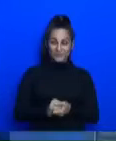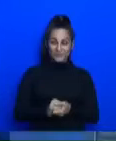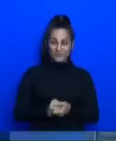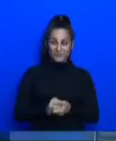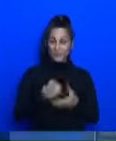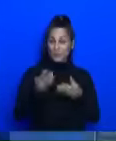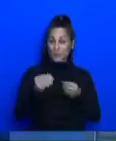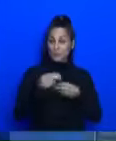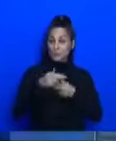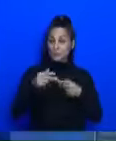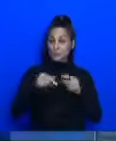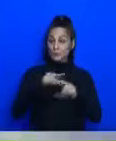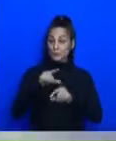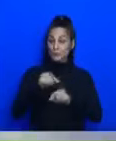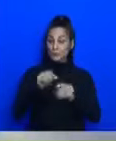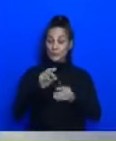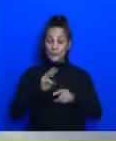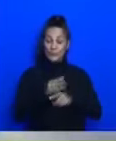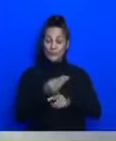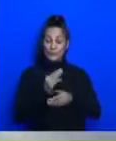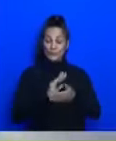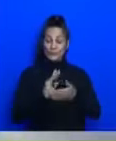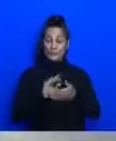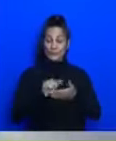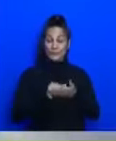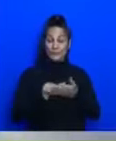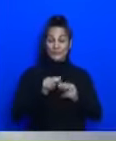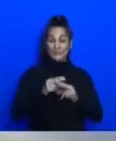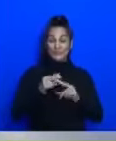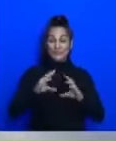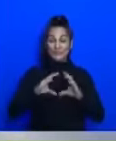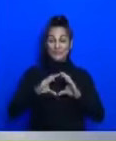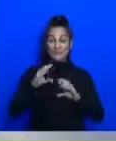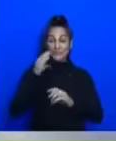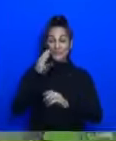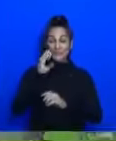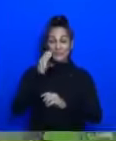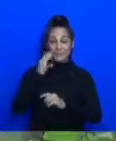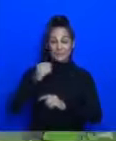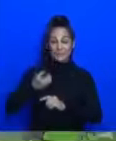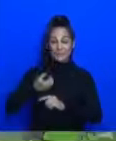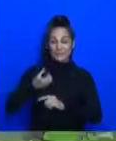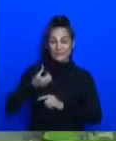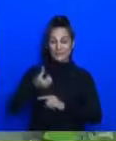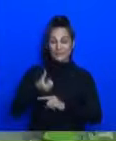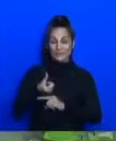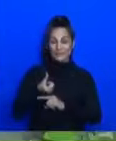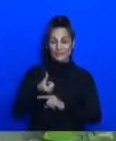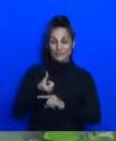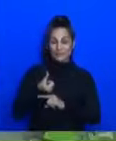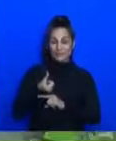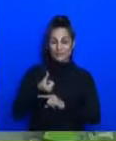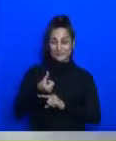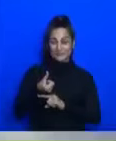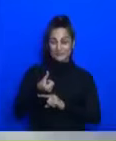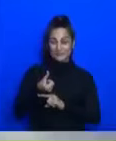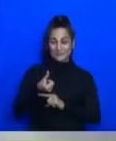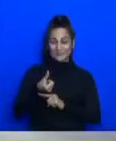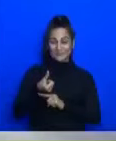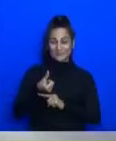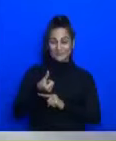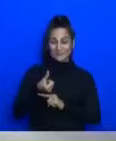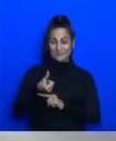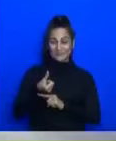Muitos sorteios, muitos milhões em prêmios nas loterias Caixa. Bola rosa, número 6, com o ponto